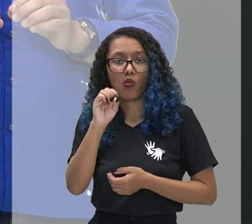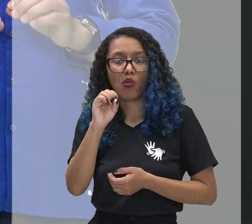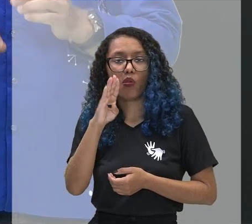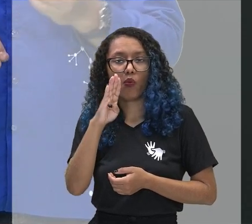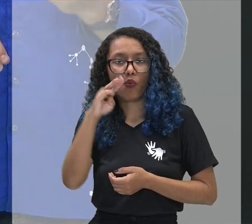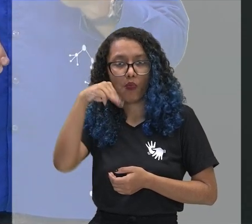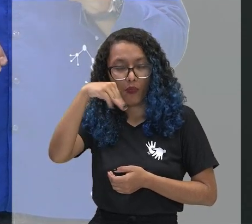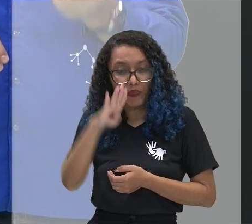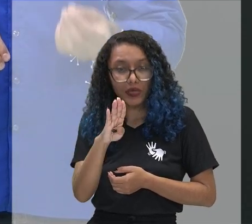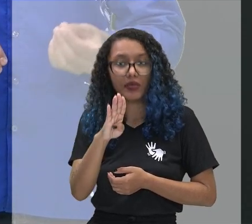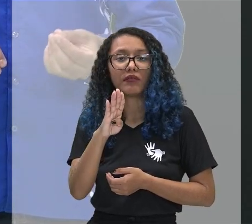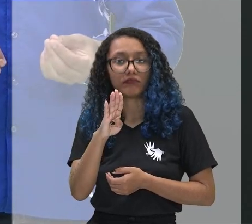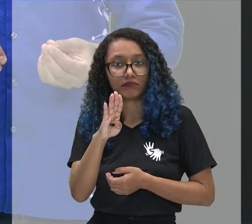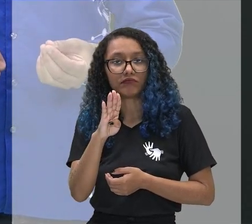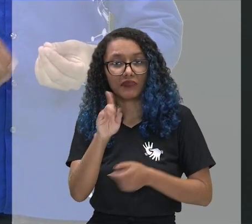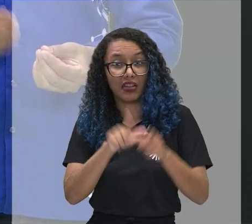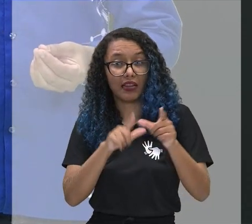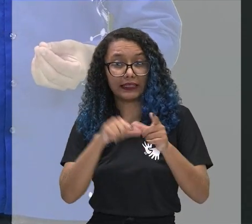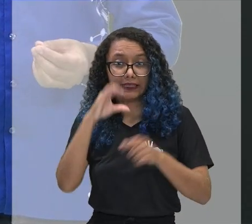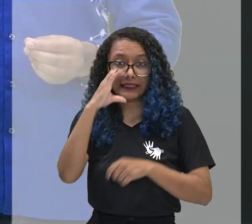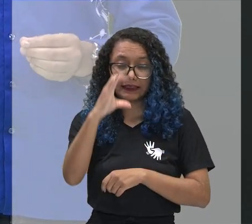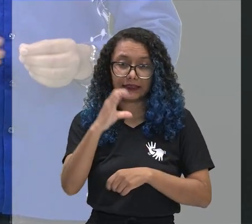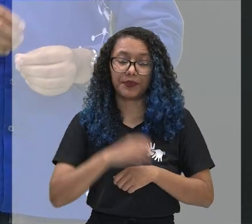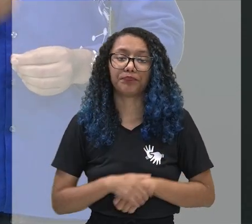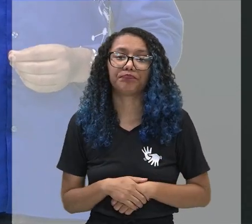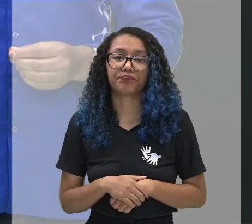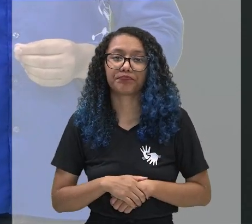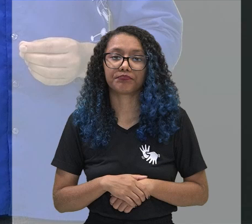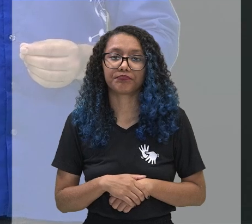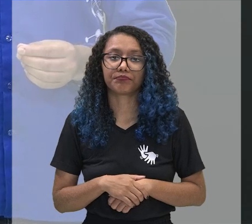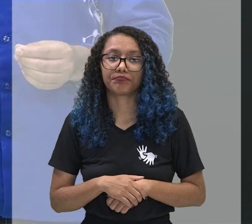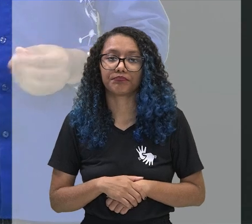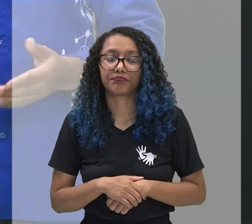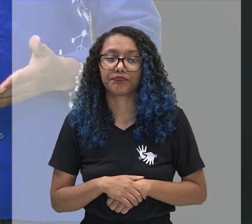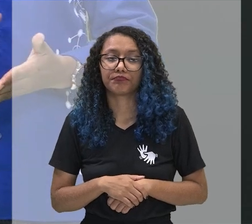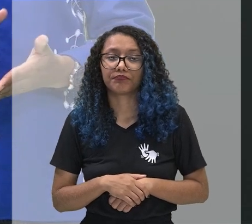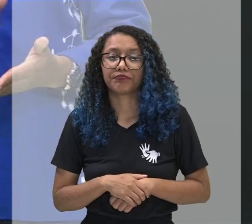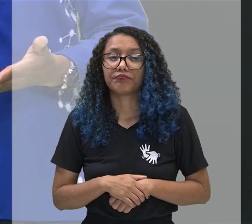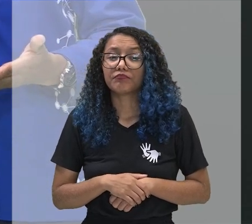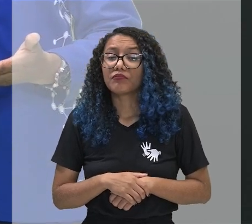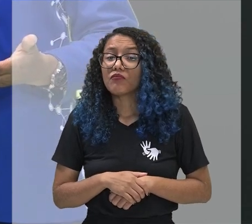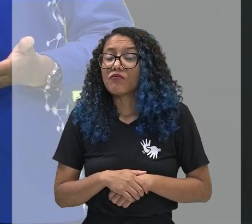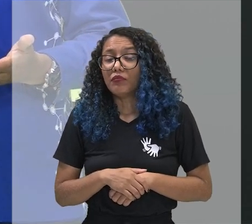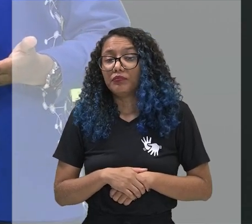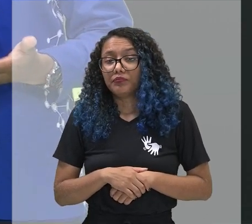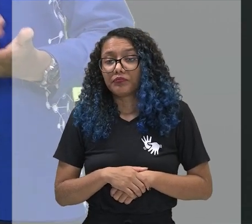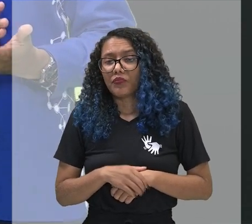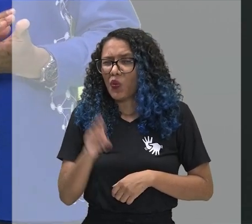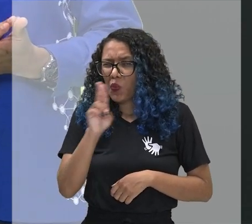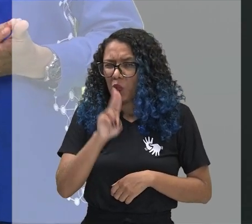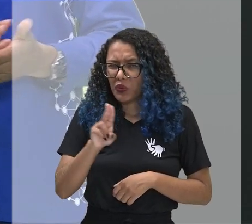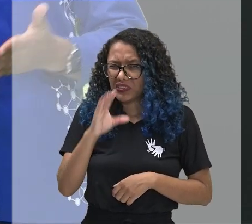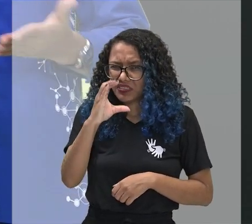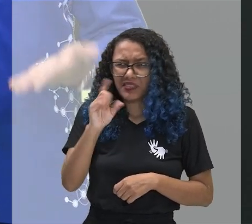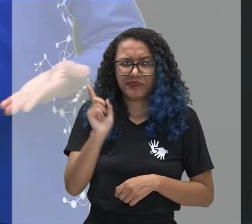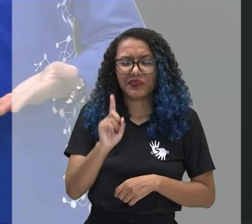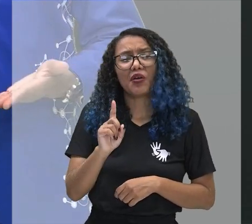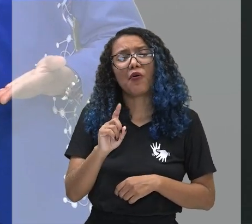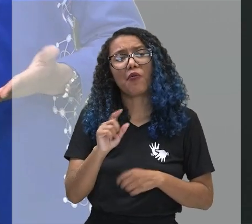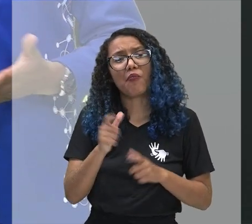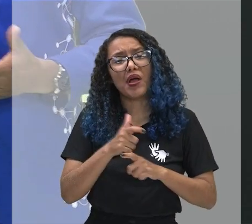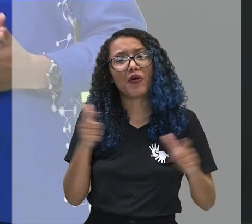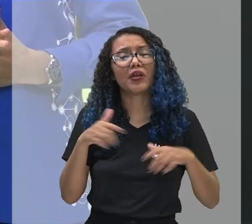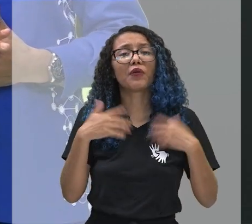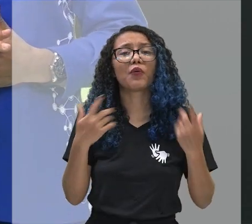né? Essa medida não está tão presente no nosso dia a dia. A gente é acostumado muito mais com utilizar volts ou